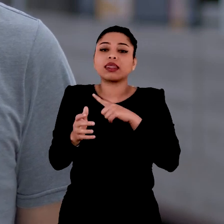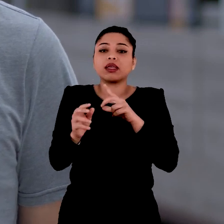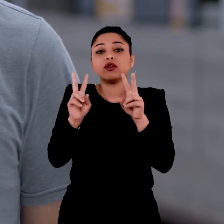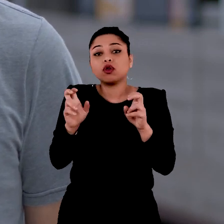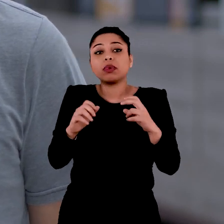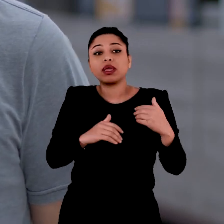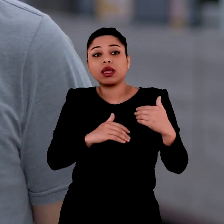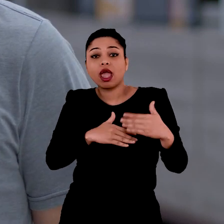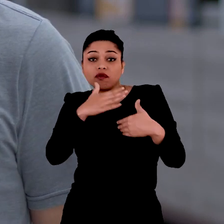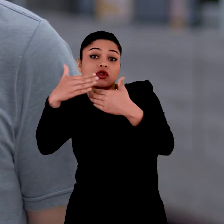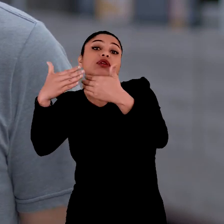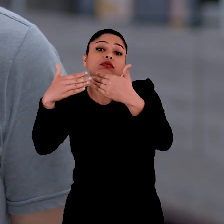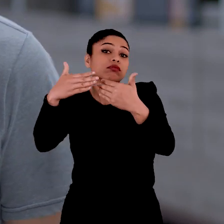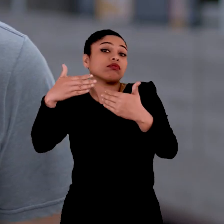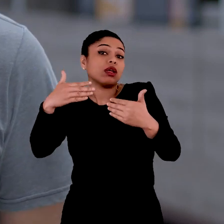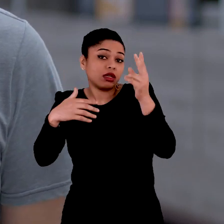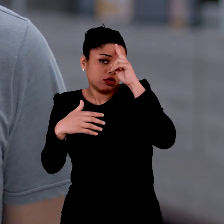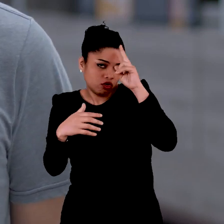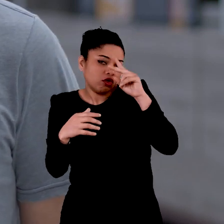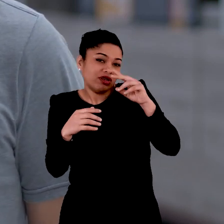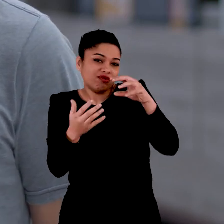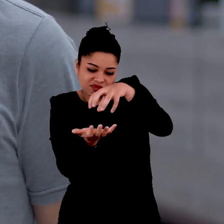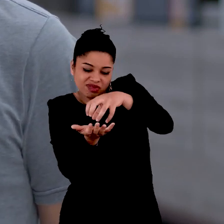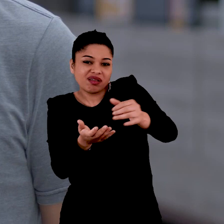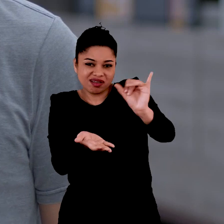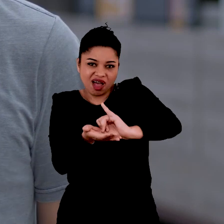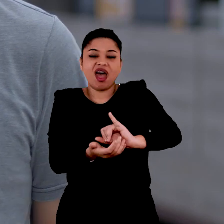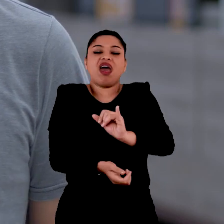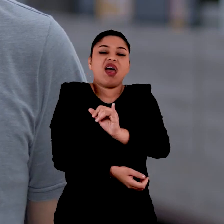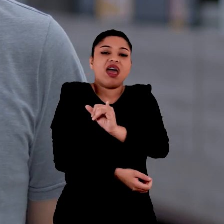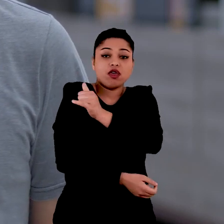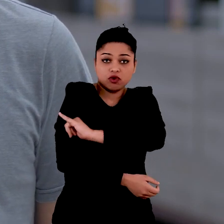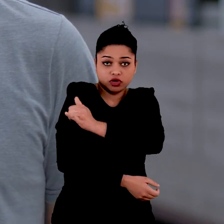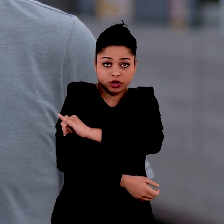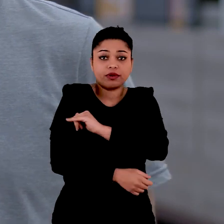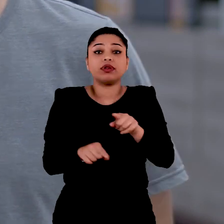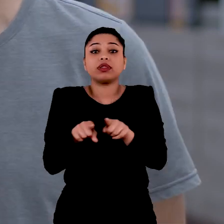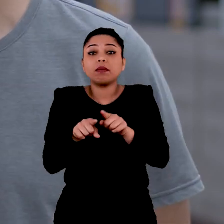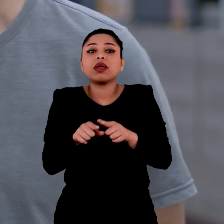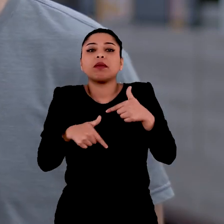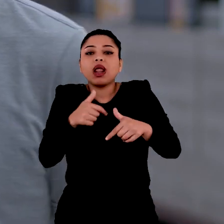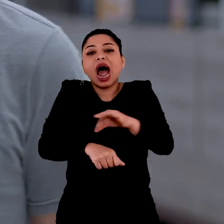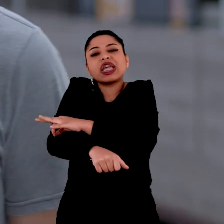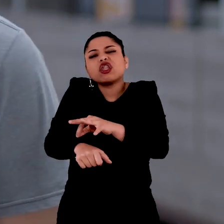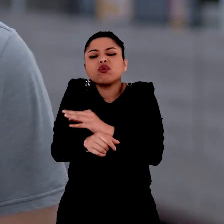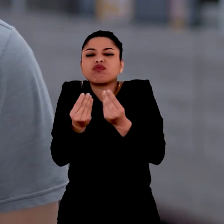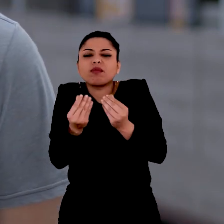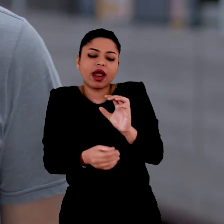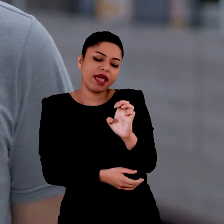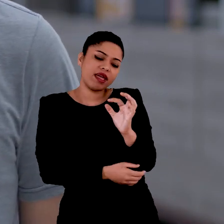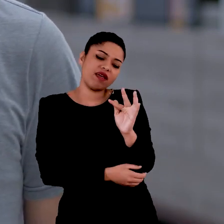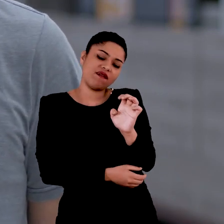aconteceram no Rio de Janeiro. Trabalhei na Jornada Mundial da Juventude, quando o Papa veio, em 2013. Depois trabalhei no evento da FIFA também, da Copa